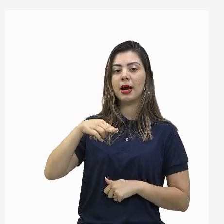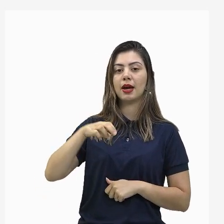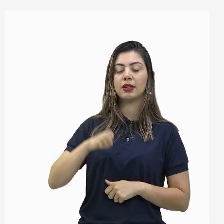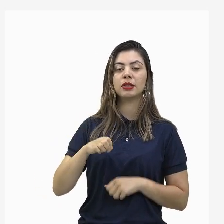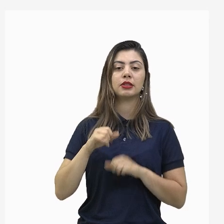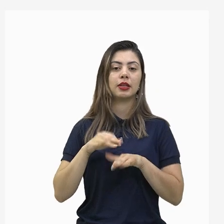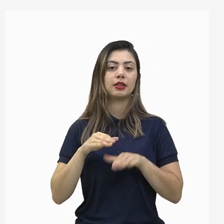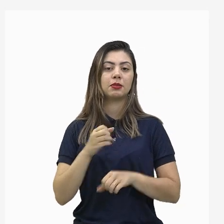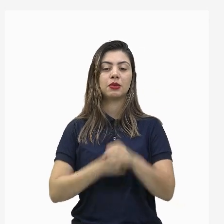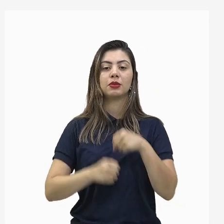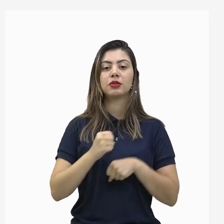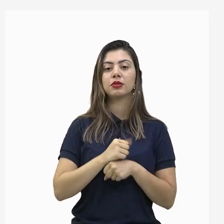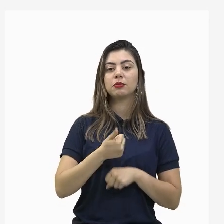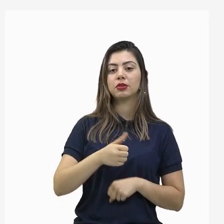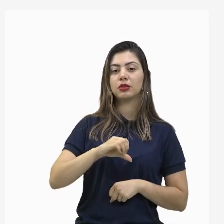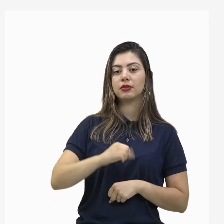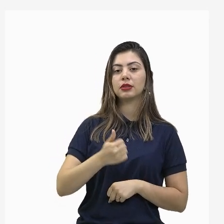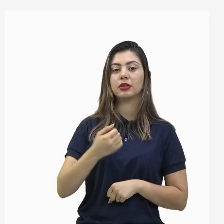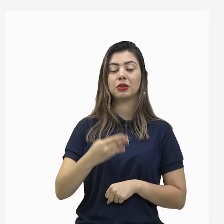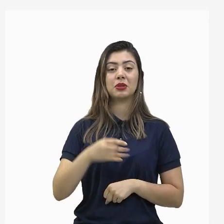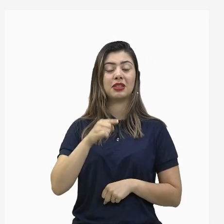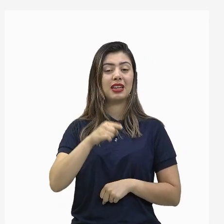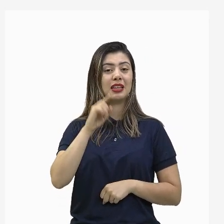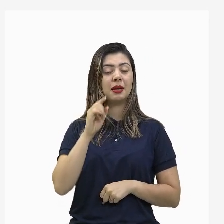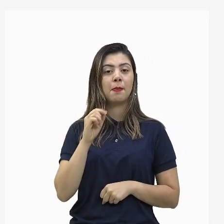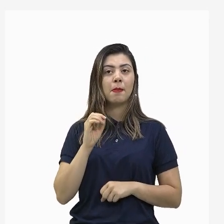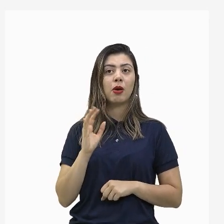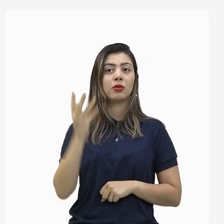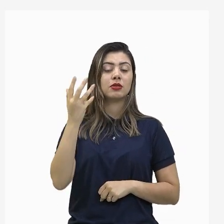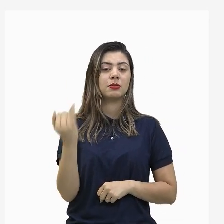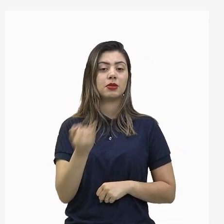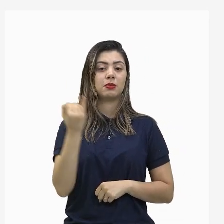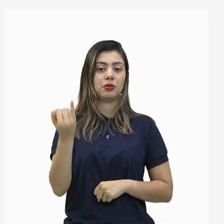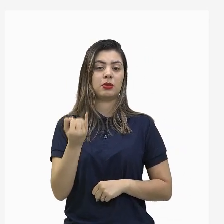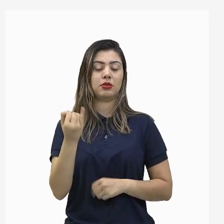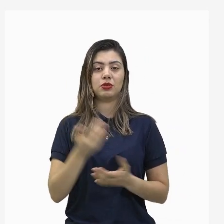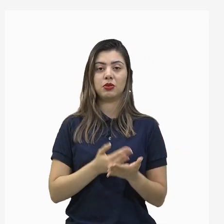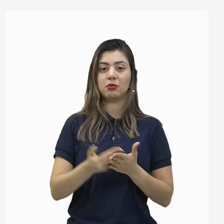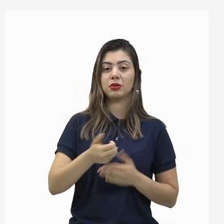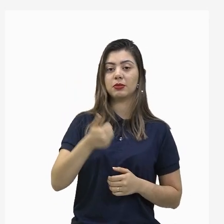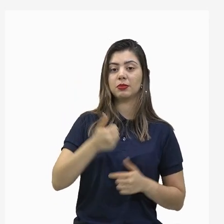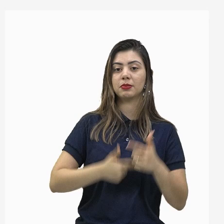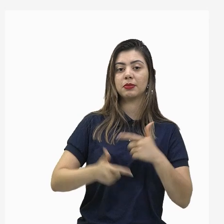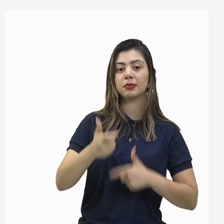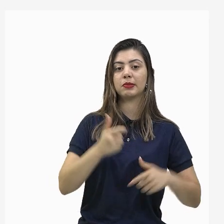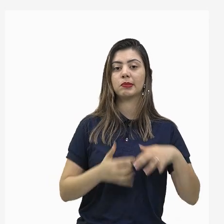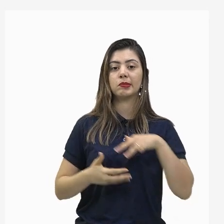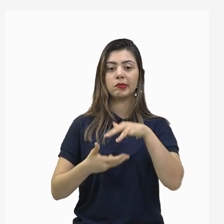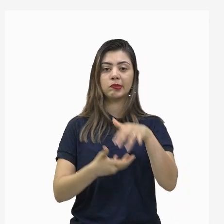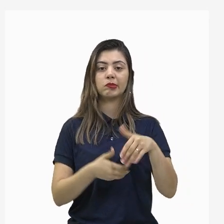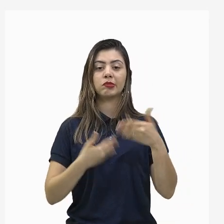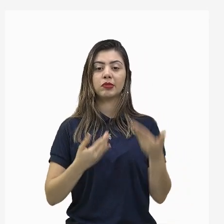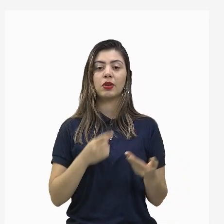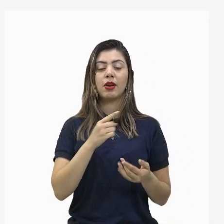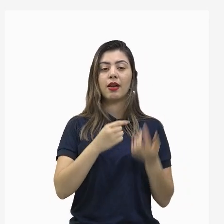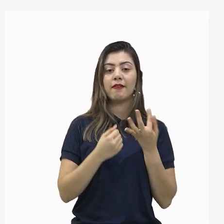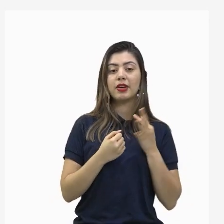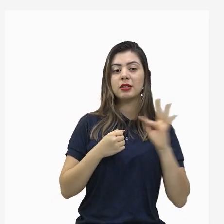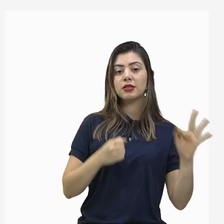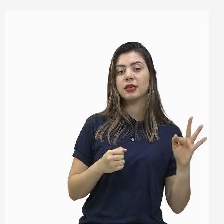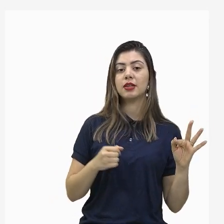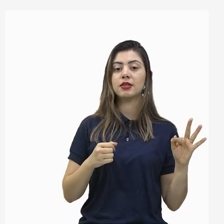confronto crucial no início da Primeira Guerra Mundial, onde os exércitos aliados francês e britânico derrotaram as forças